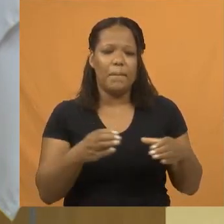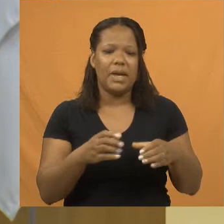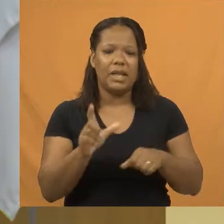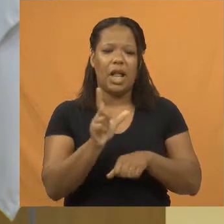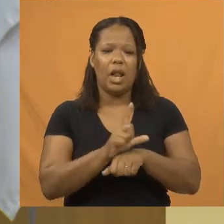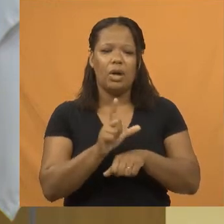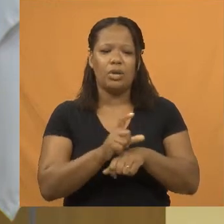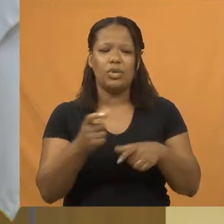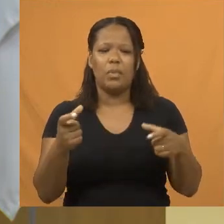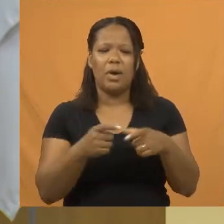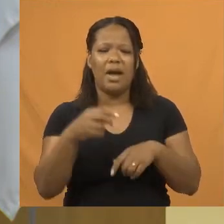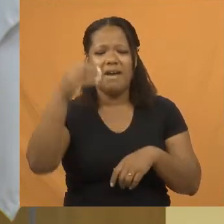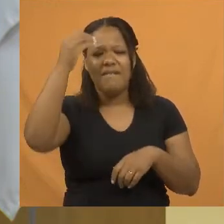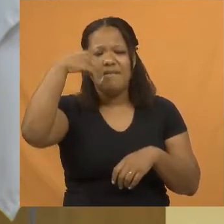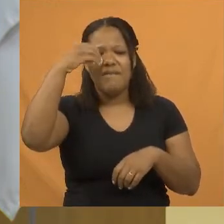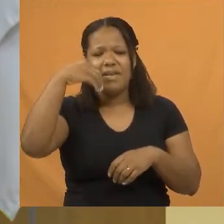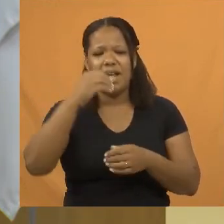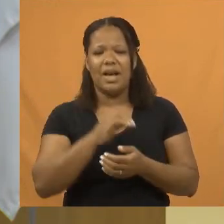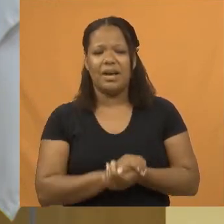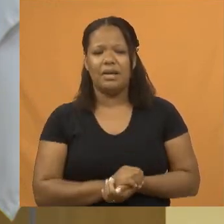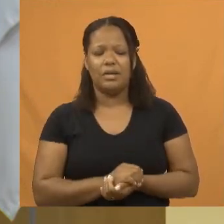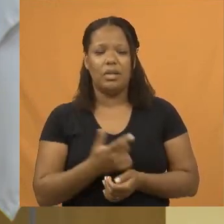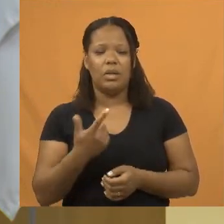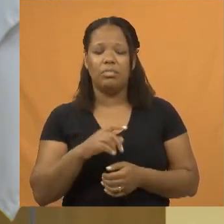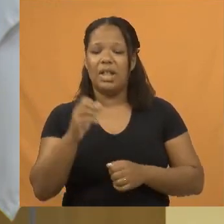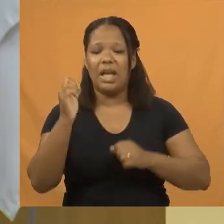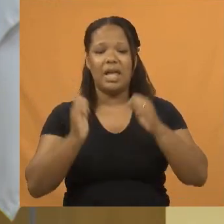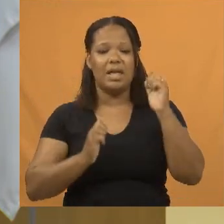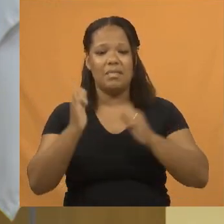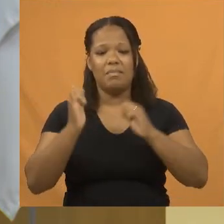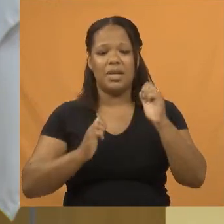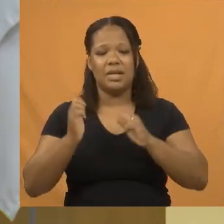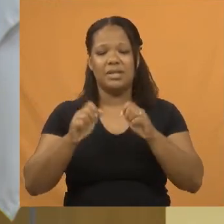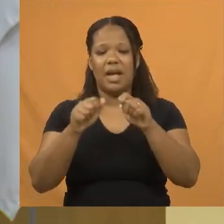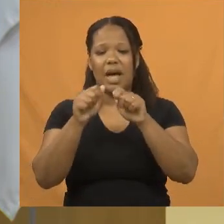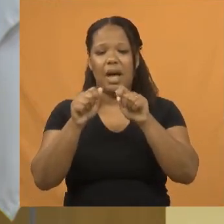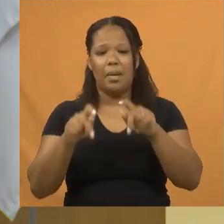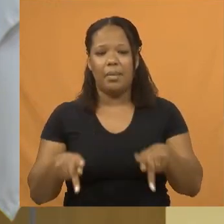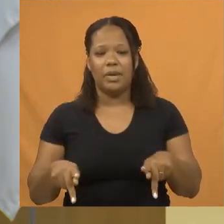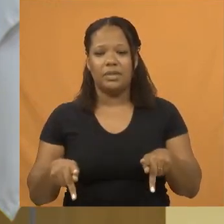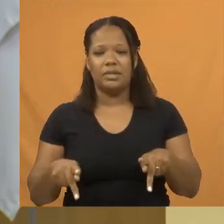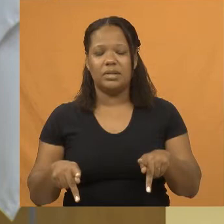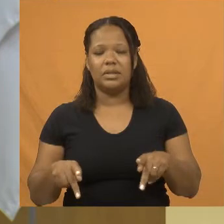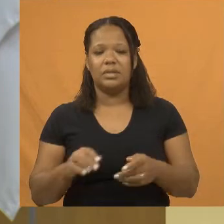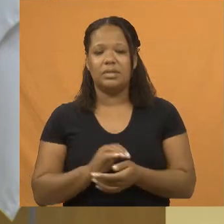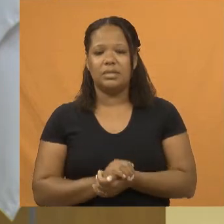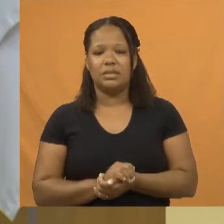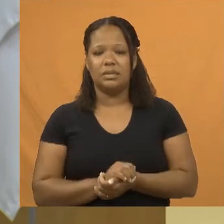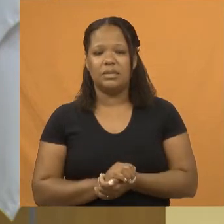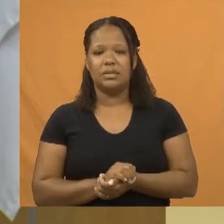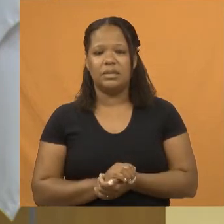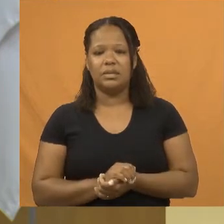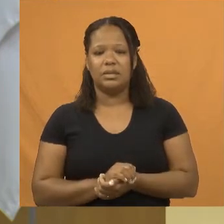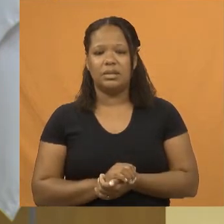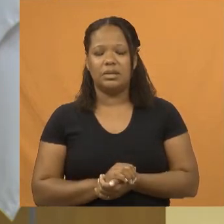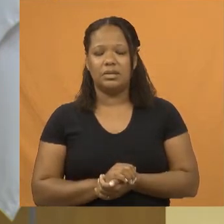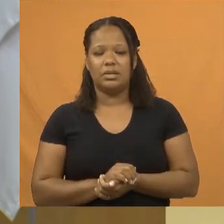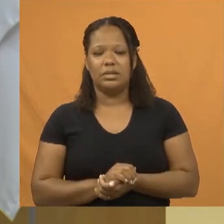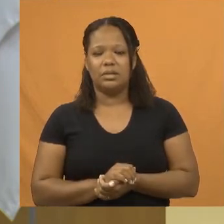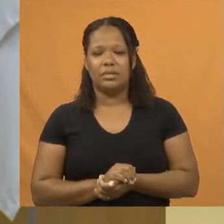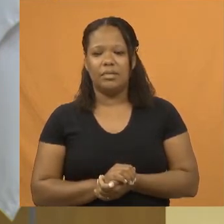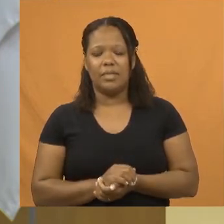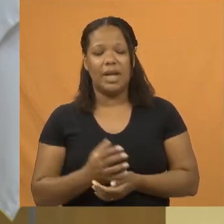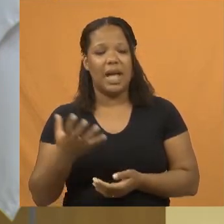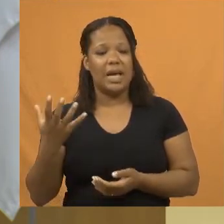comércio não é tão forte, onde você não tem empresas, são os aposentados, são os pensionistas que giram a economia local,